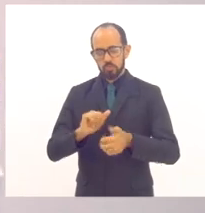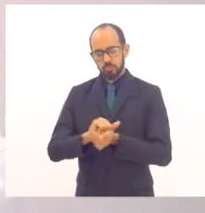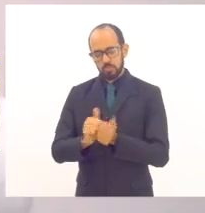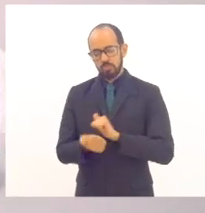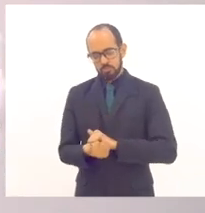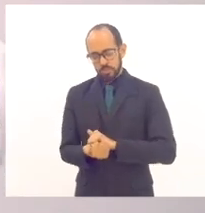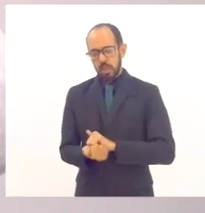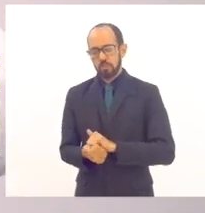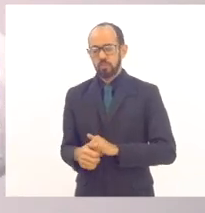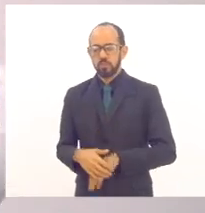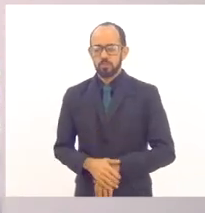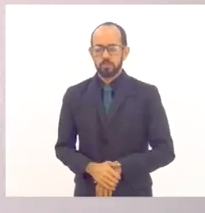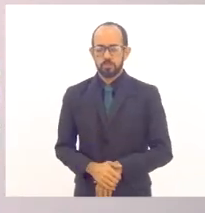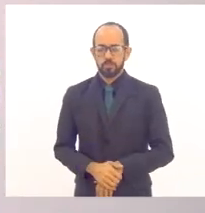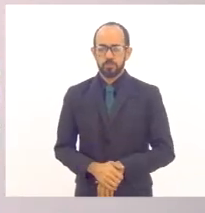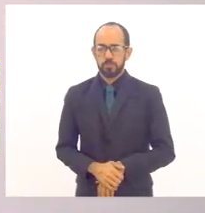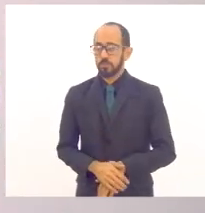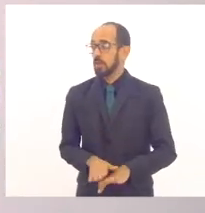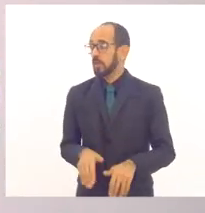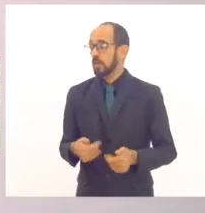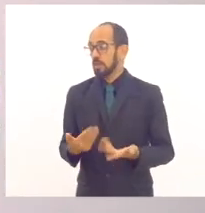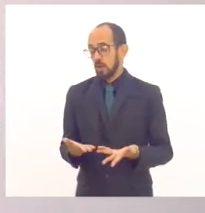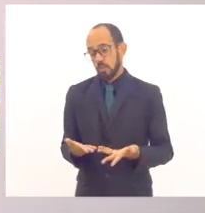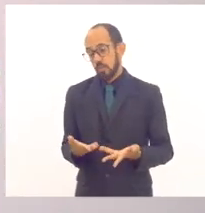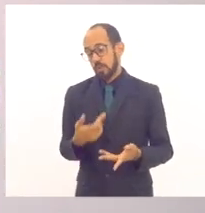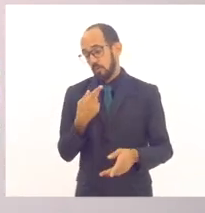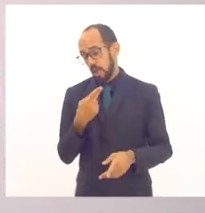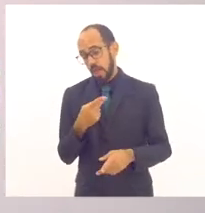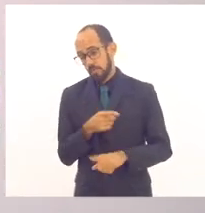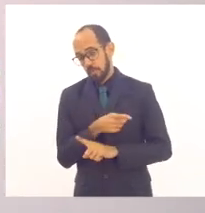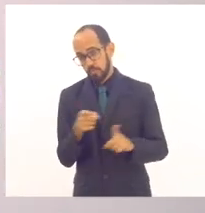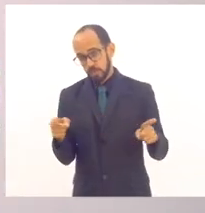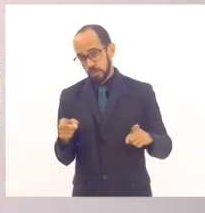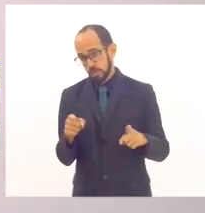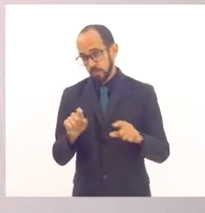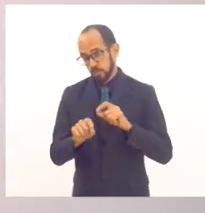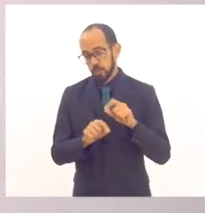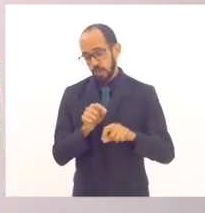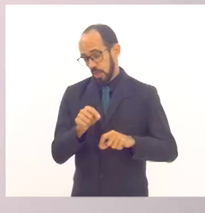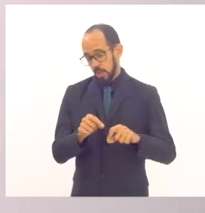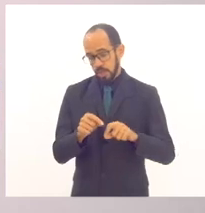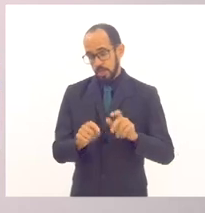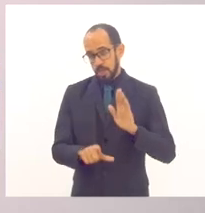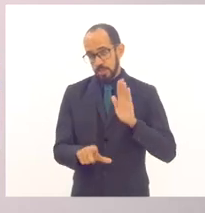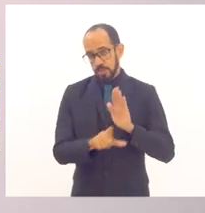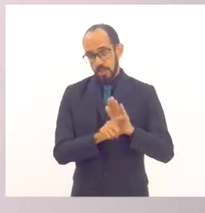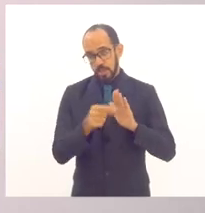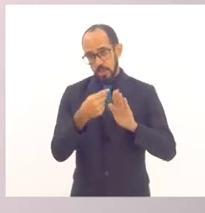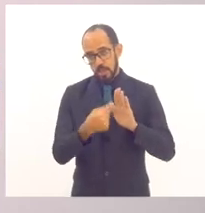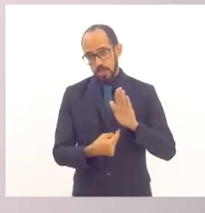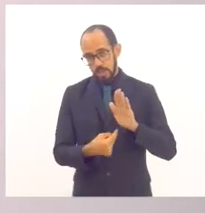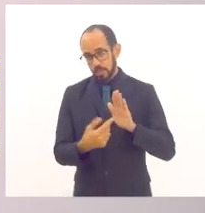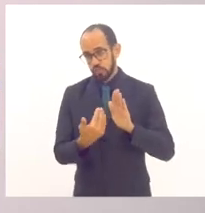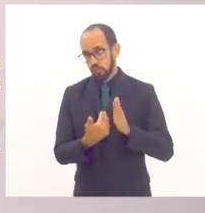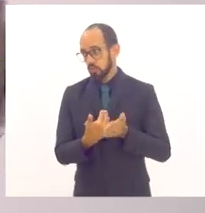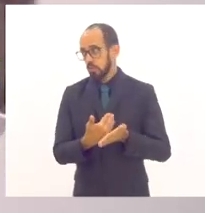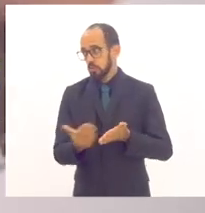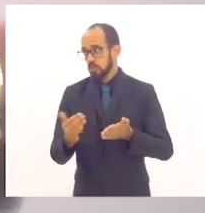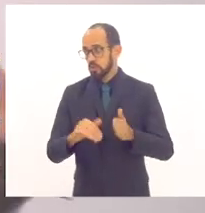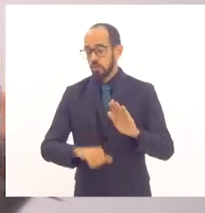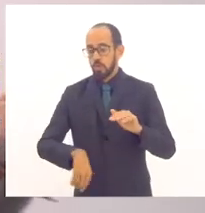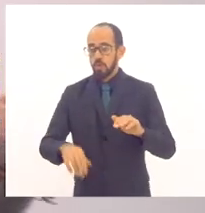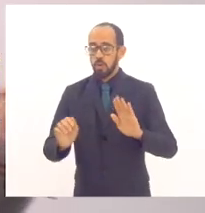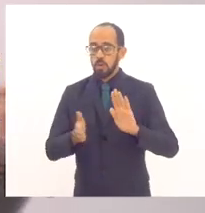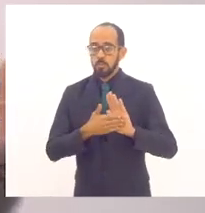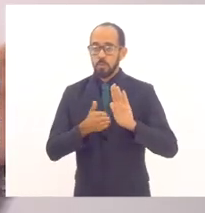melhor. Então, só para dizer para vocês que isso que está aqui, a gente deu entrada num projeto que nos foi proposto